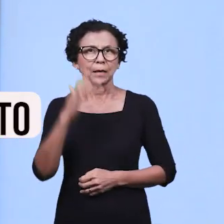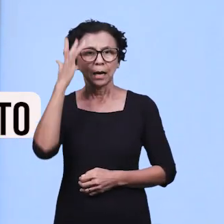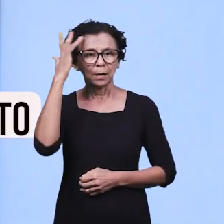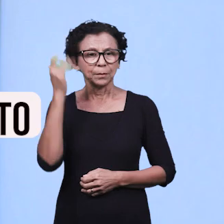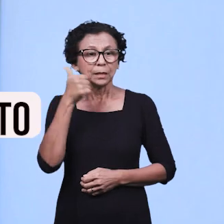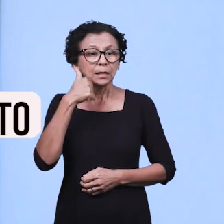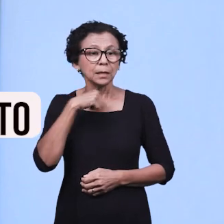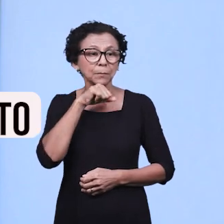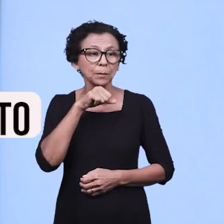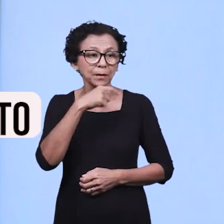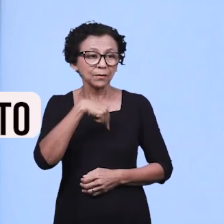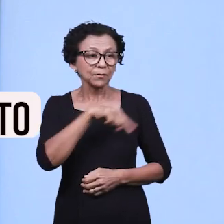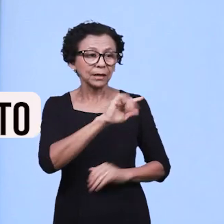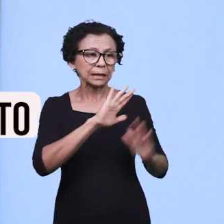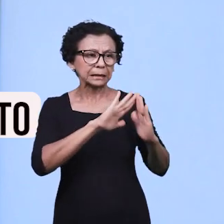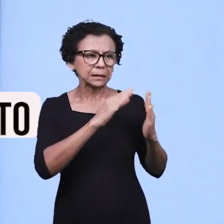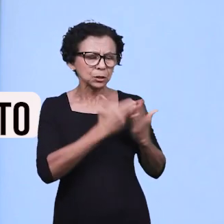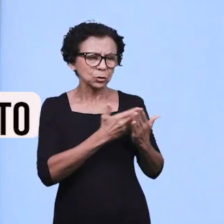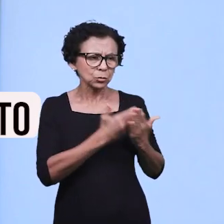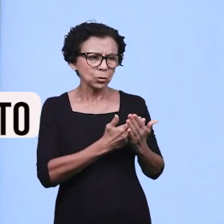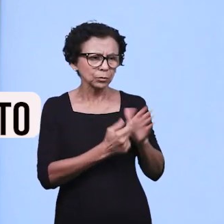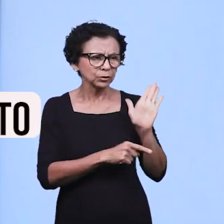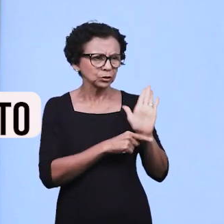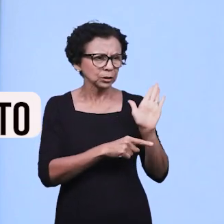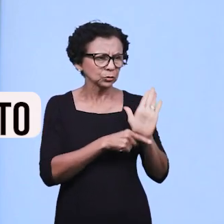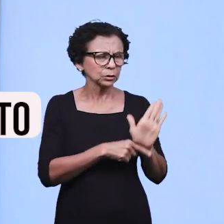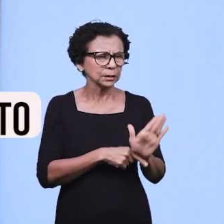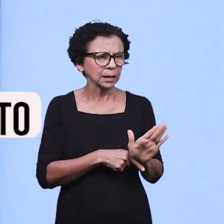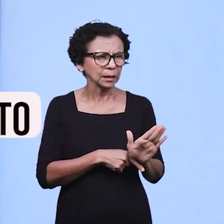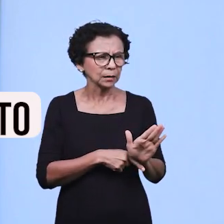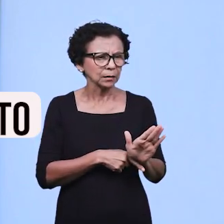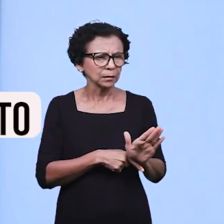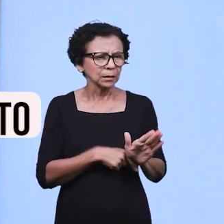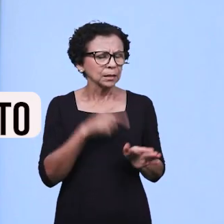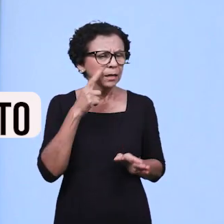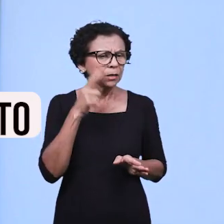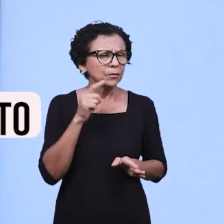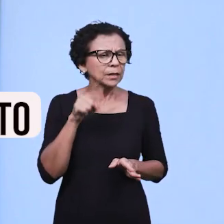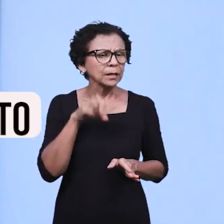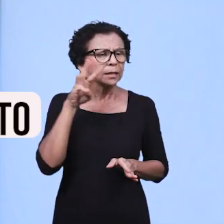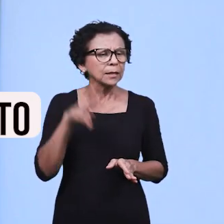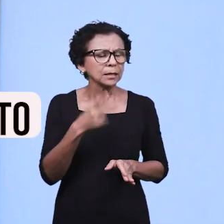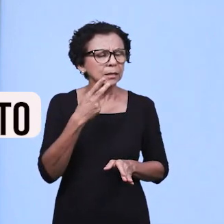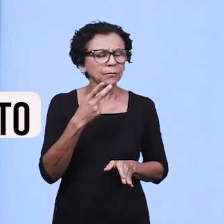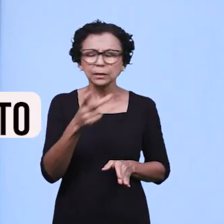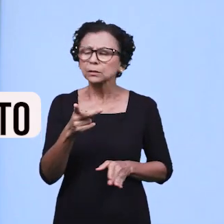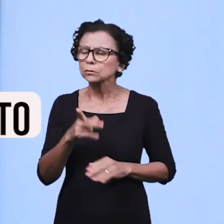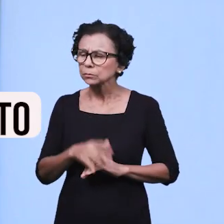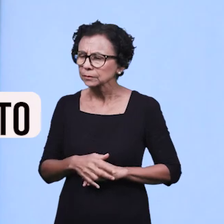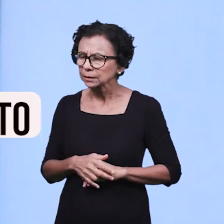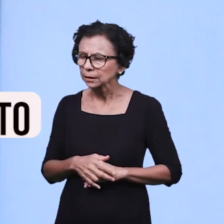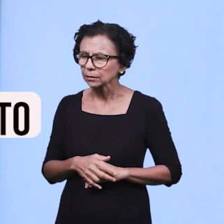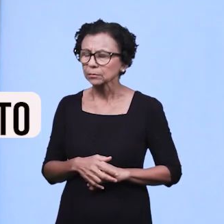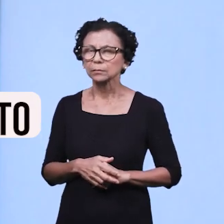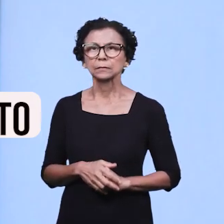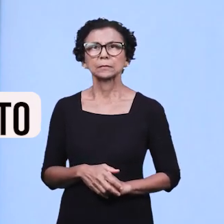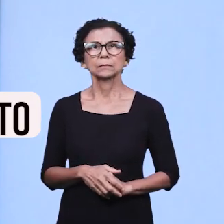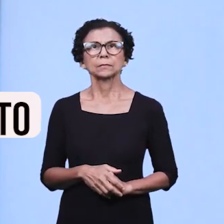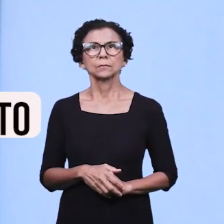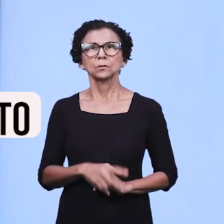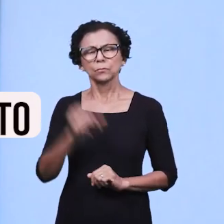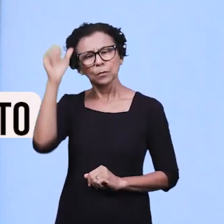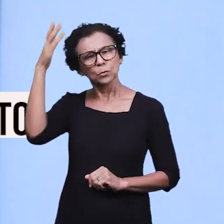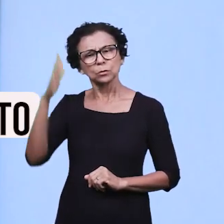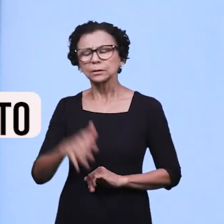escola, tá? E eu vou resolver isso. Eu quero saber quem está falando isso com você. Tá? Quero saber quem está falando isso com você. Porque nós vamos resolver